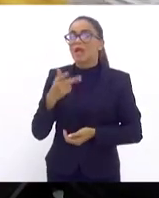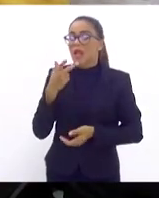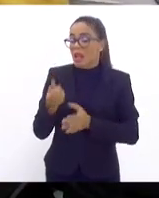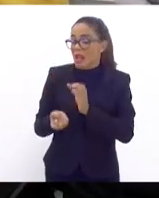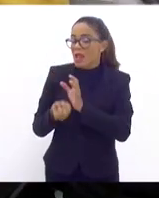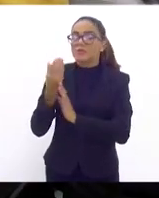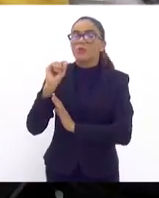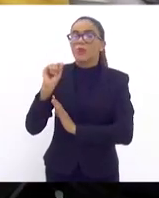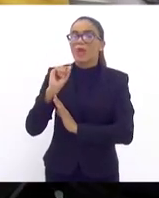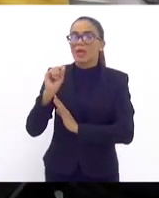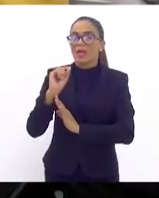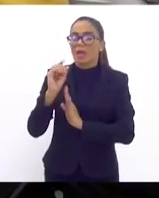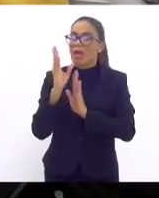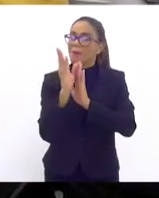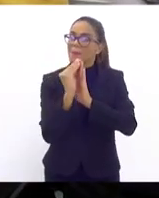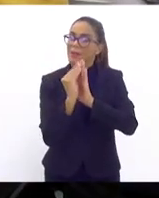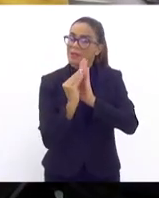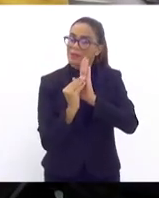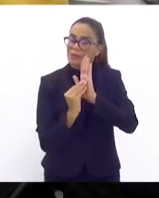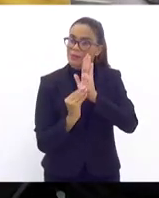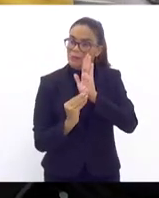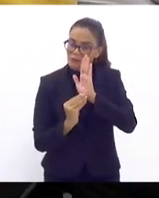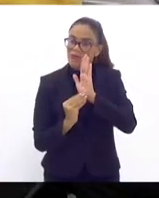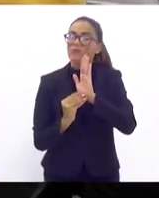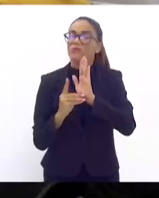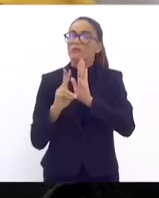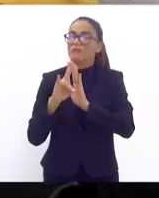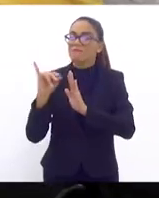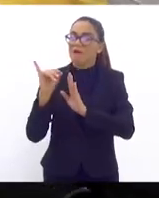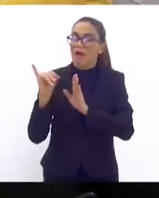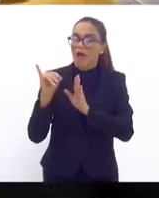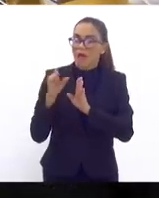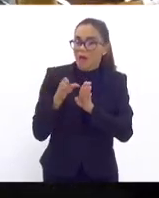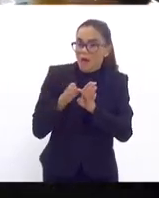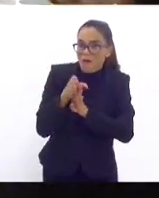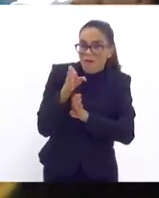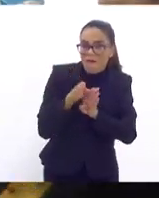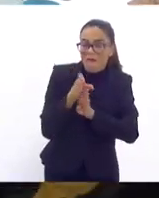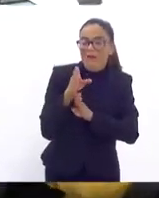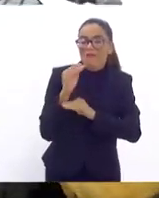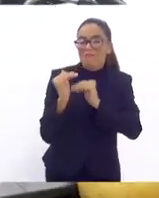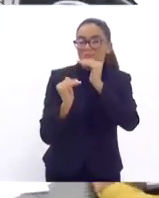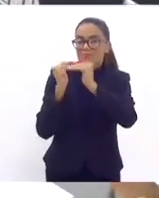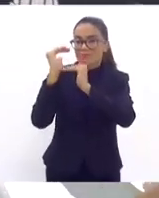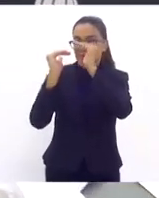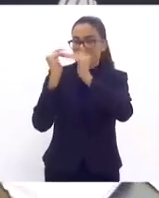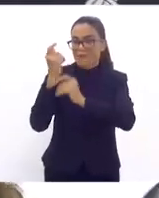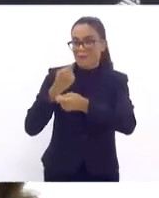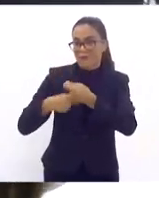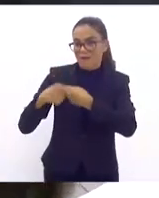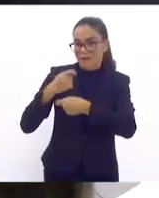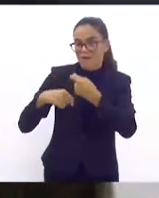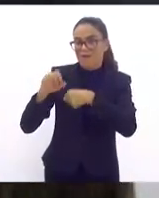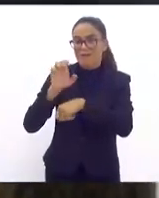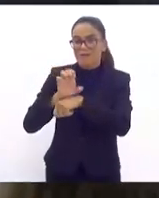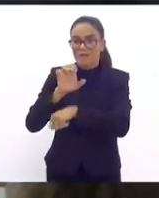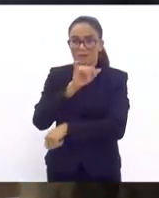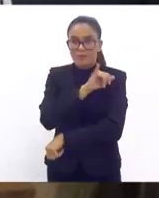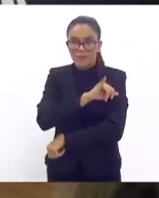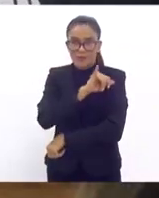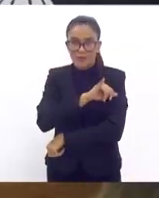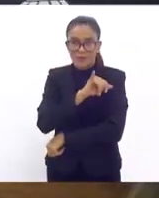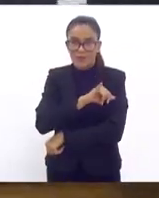que vai nortear a construção do Plano Estratégico de Desenvolvimento Econômico e Social do Estado do Rio de Janeiro ao longo